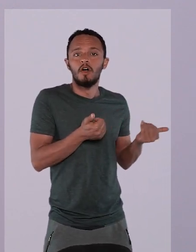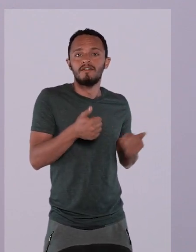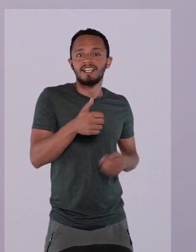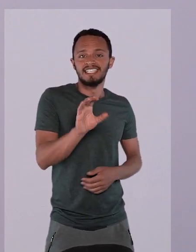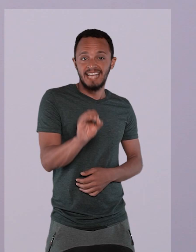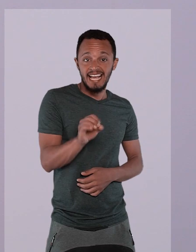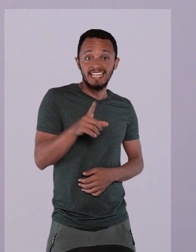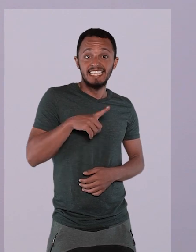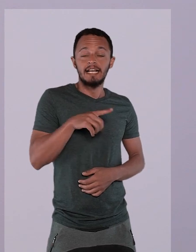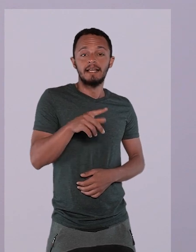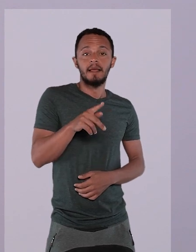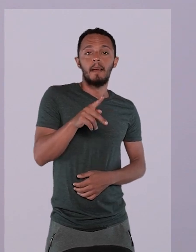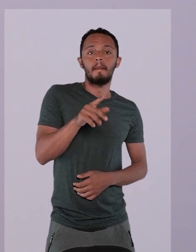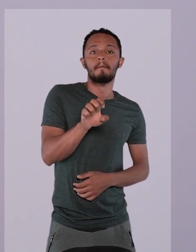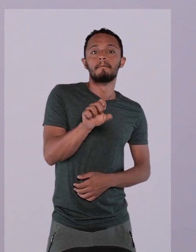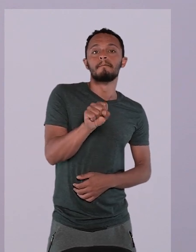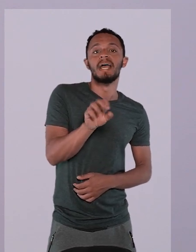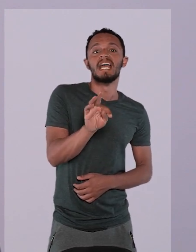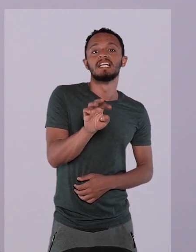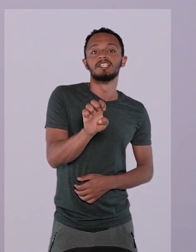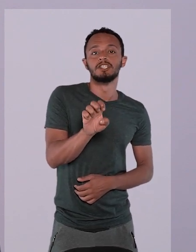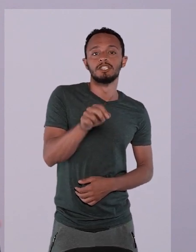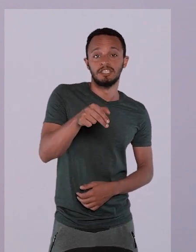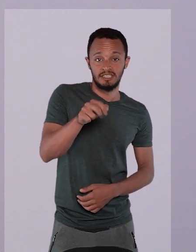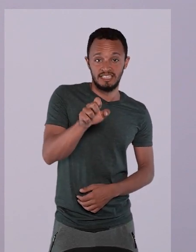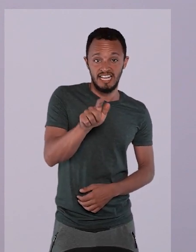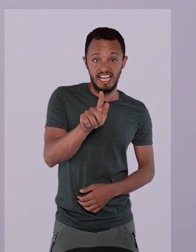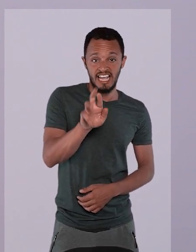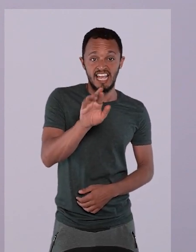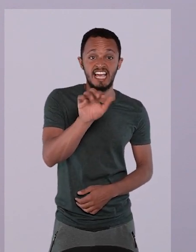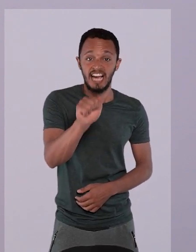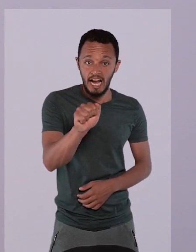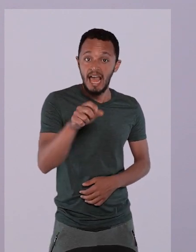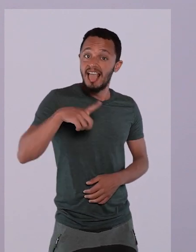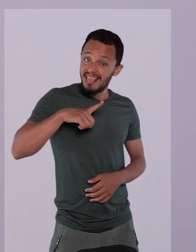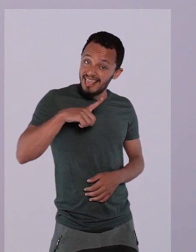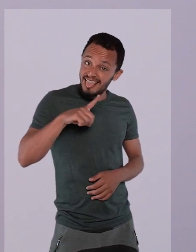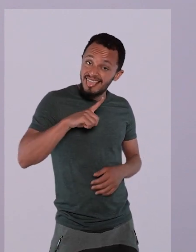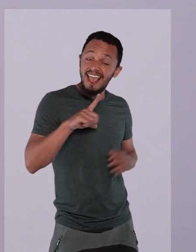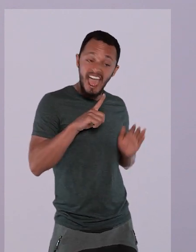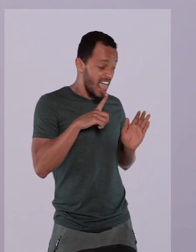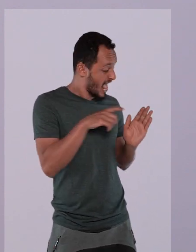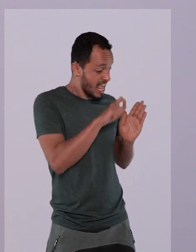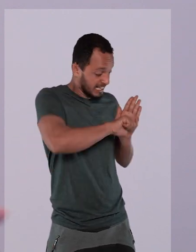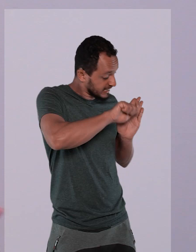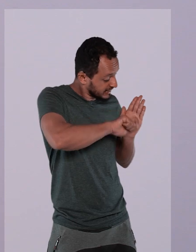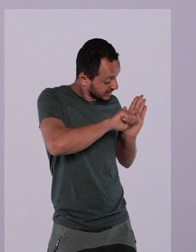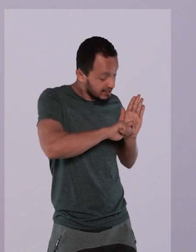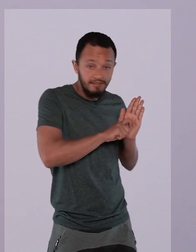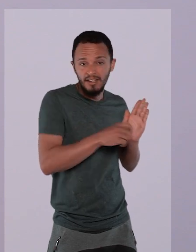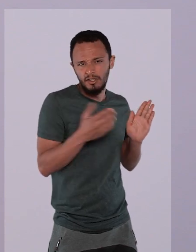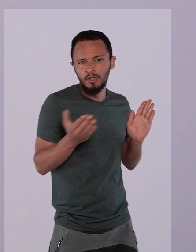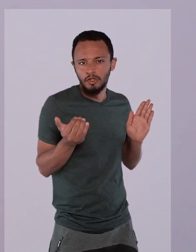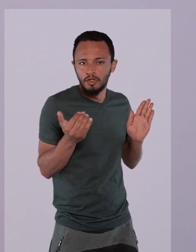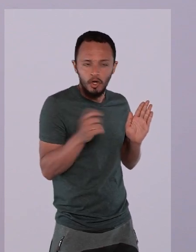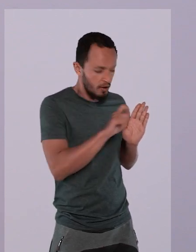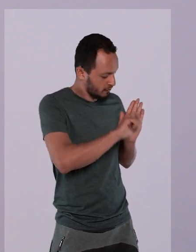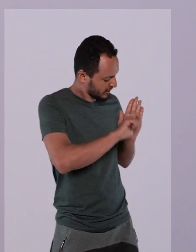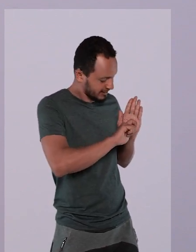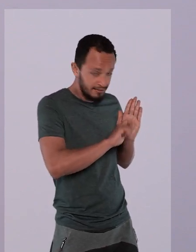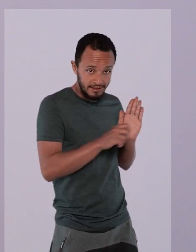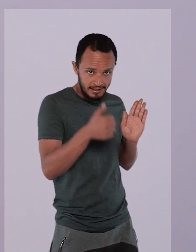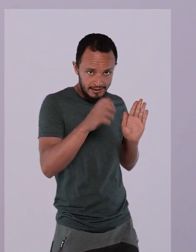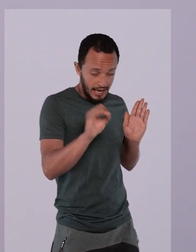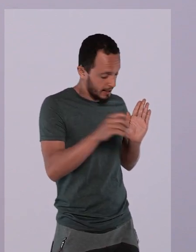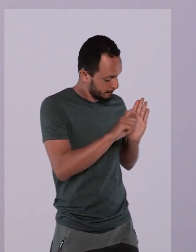1397. Né? Então, assim, foi uma coisa. Então, assim, a história das epidemias gera muita coisa. E hoje tem muita literatura. Né, não